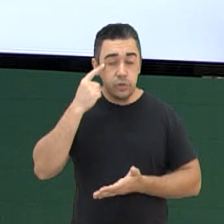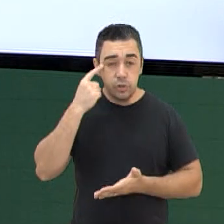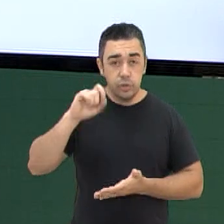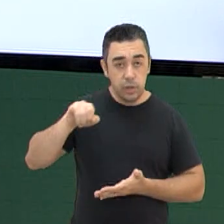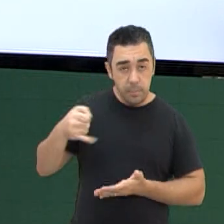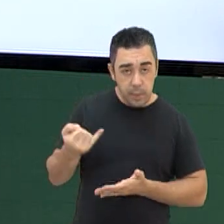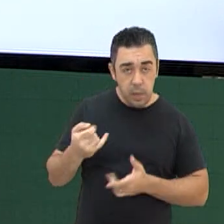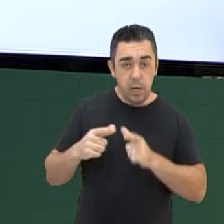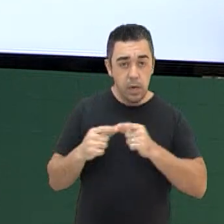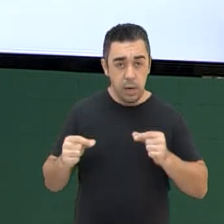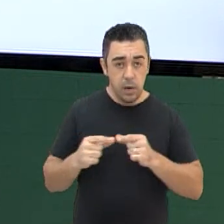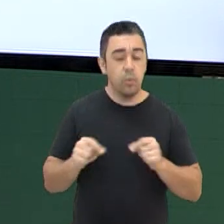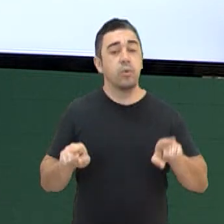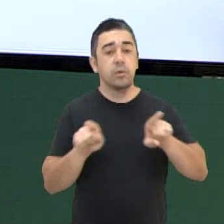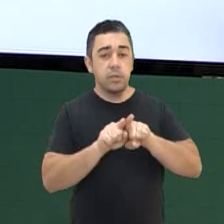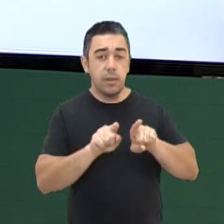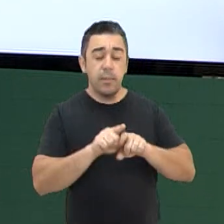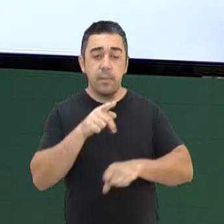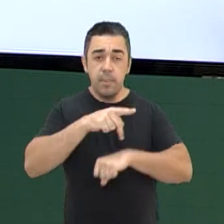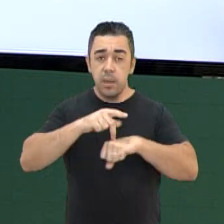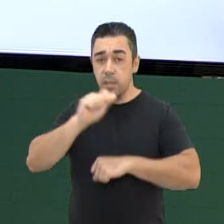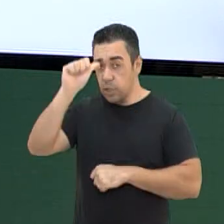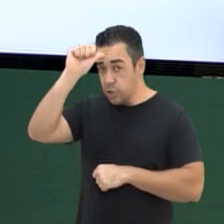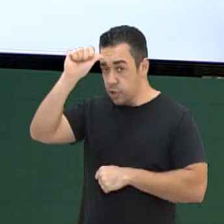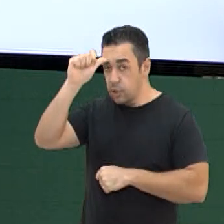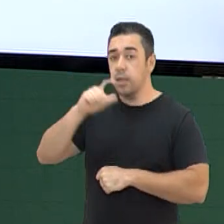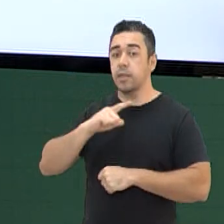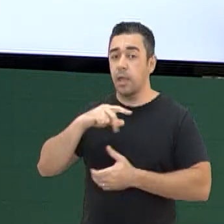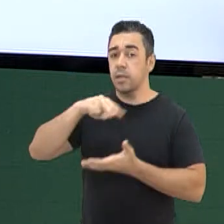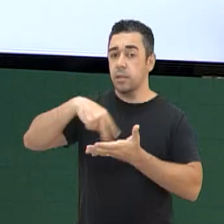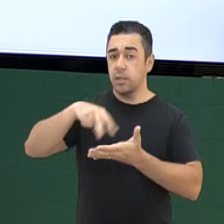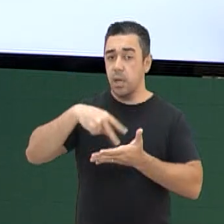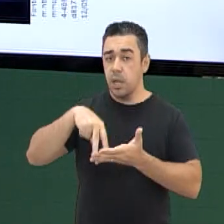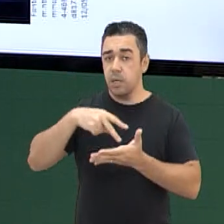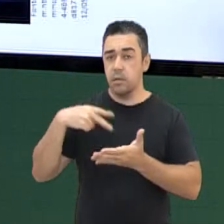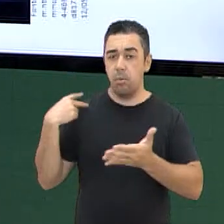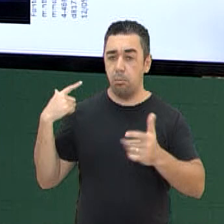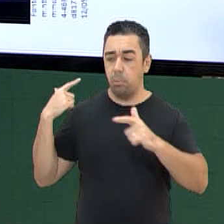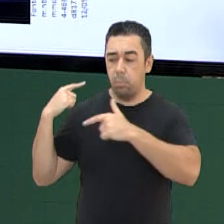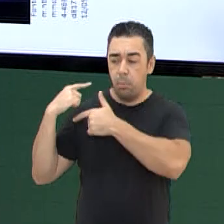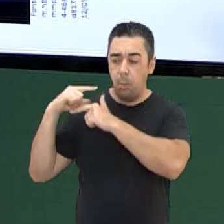temos manifestações de danças milenares.